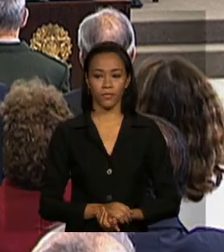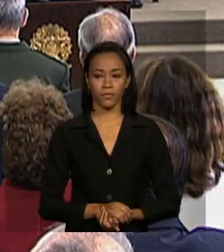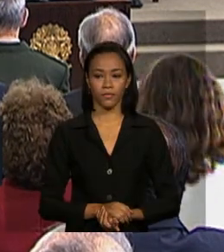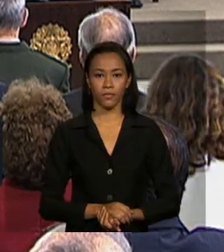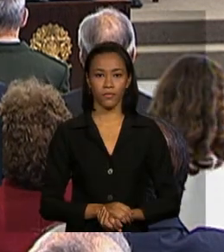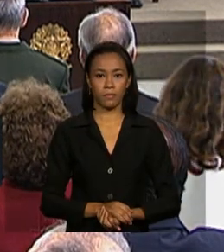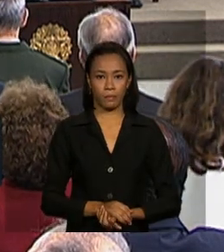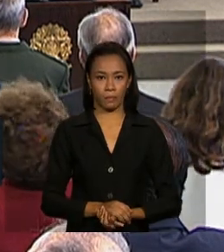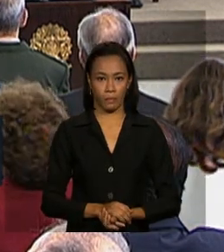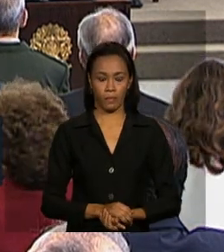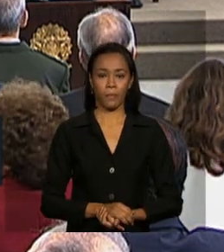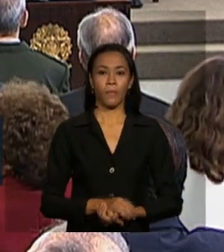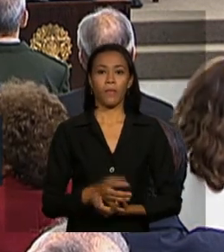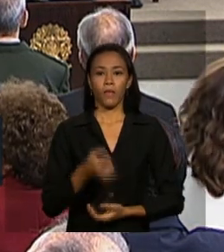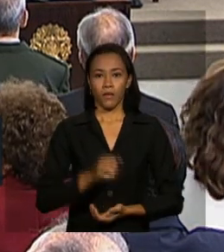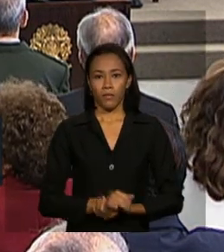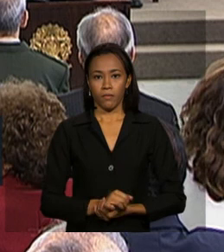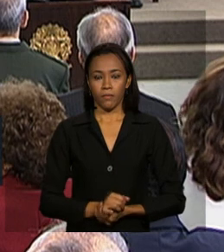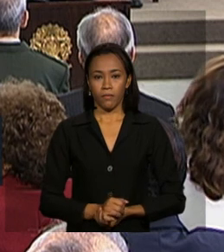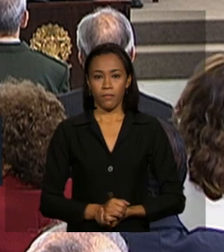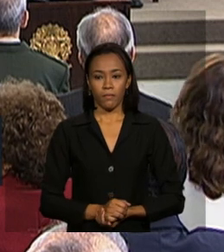José Eduardo Castello branco